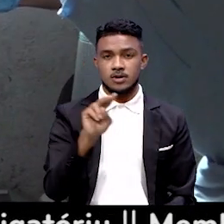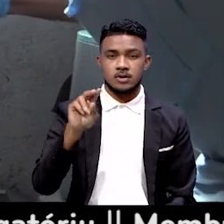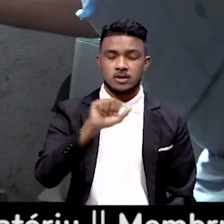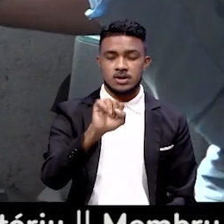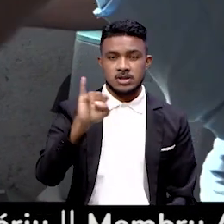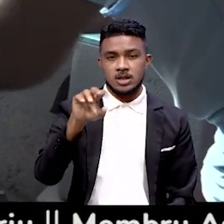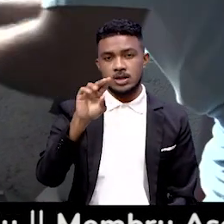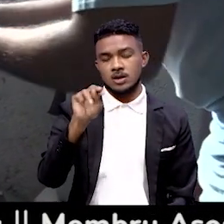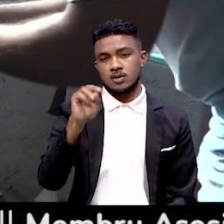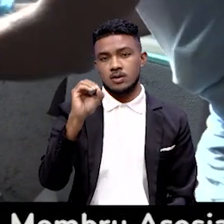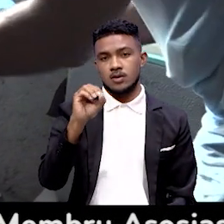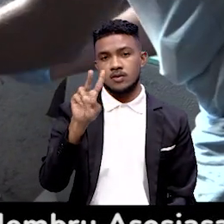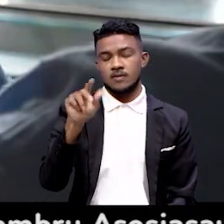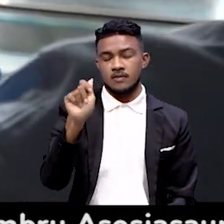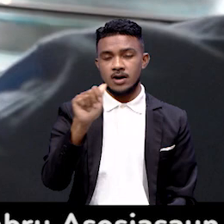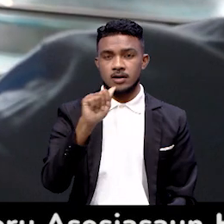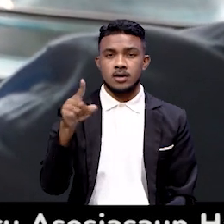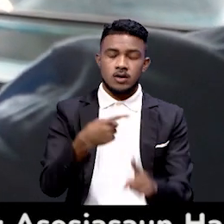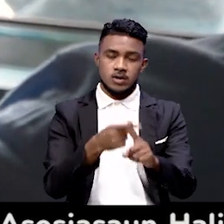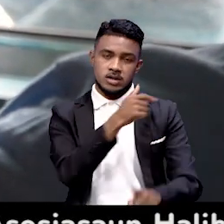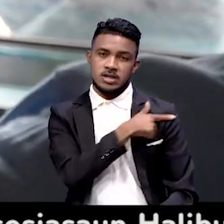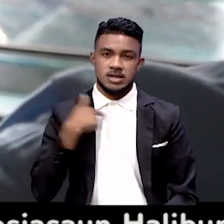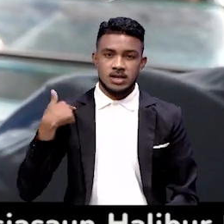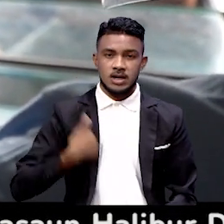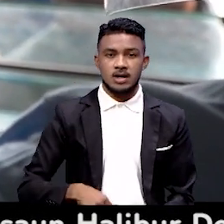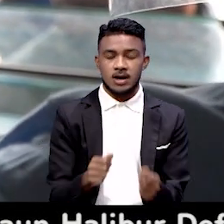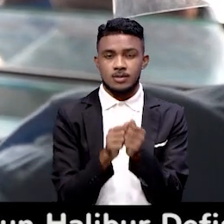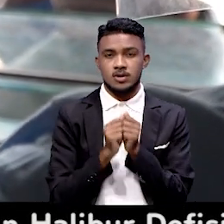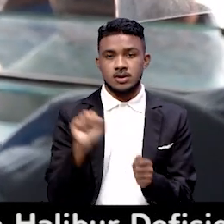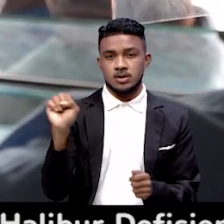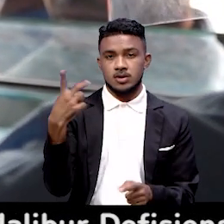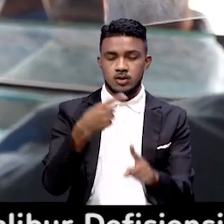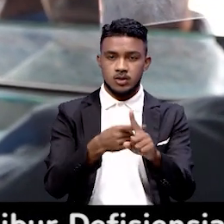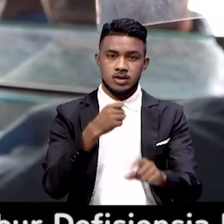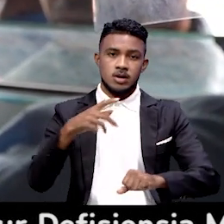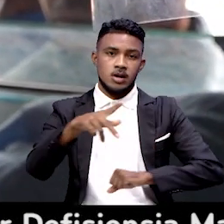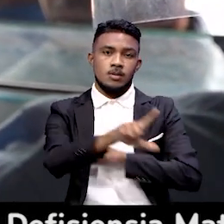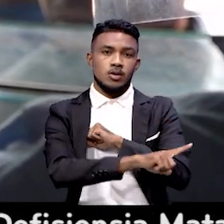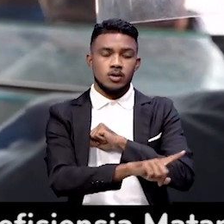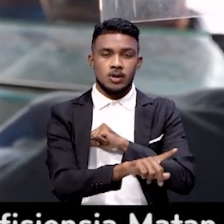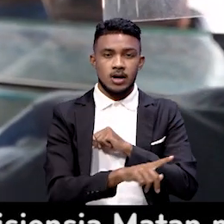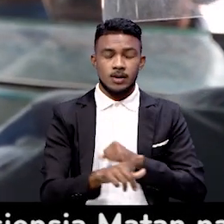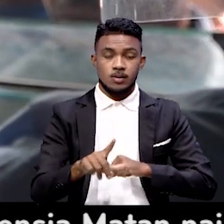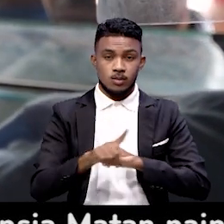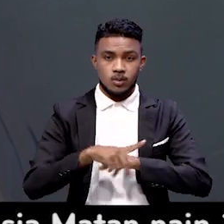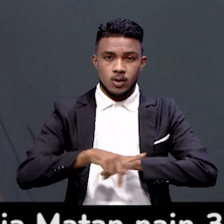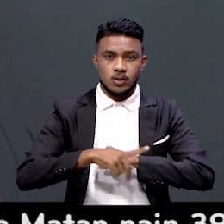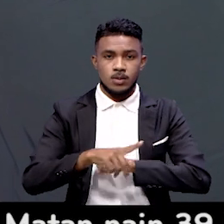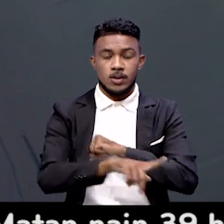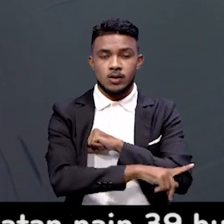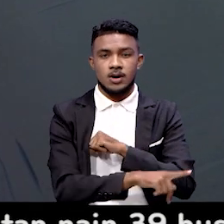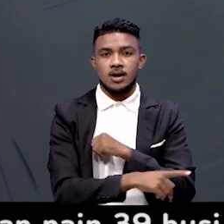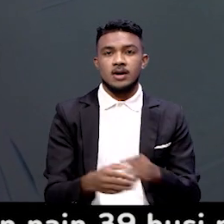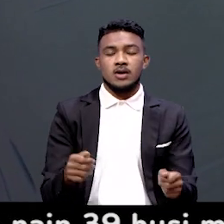12.100 ida Rusia China no 12.100 resing rua Rusia Portugal. Tô agora Timor-Leste registra caso